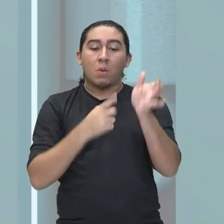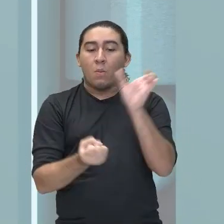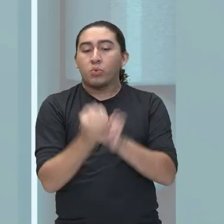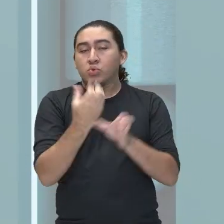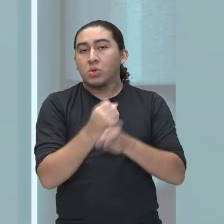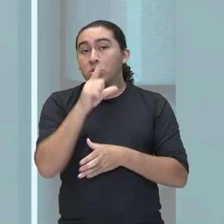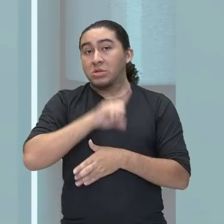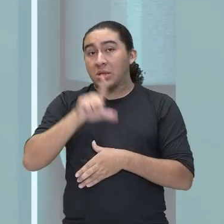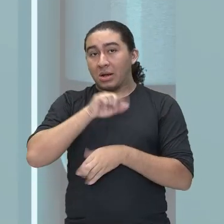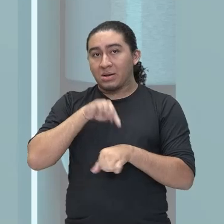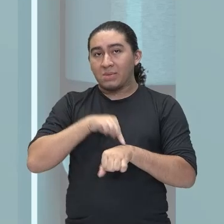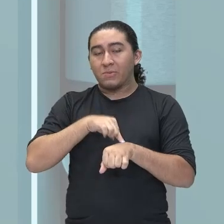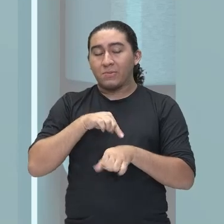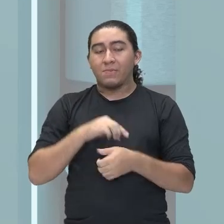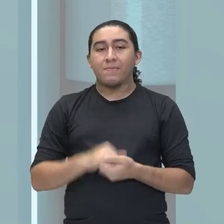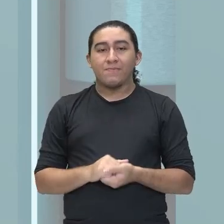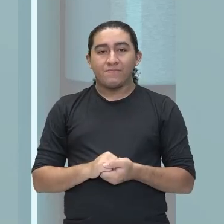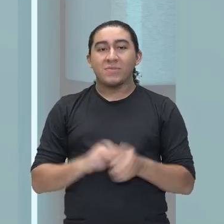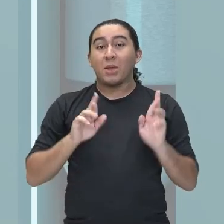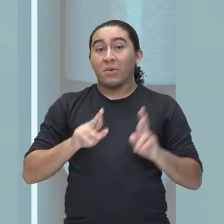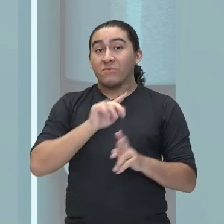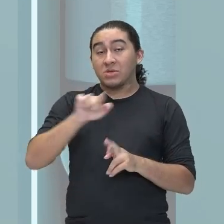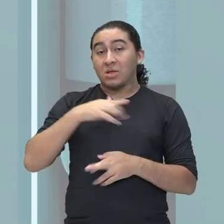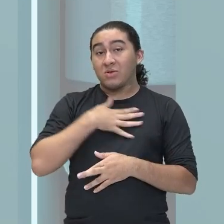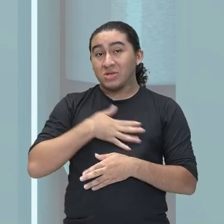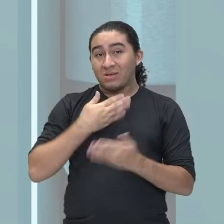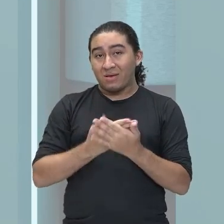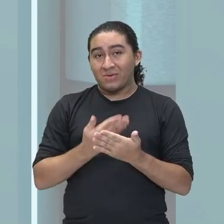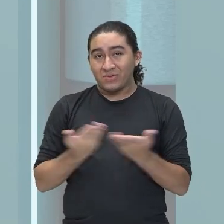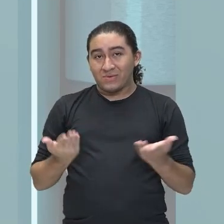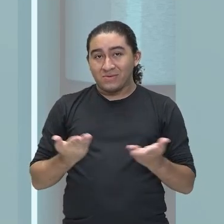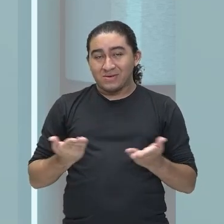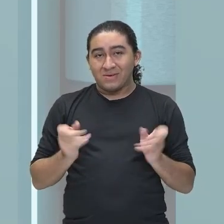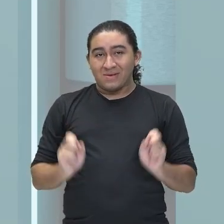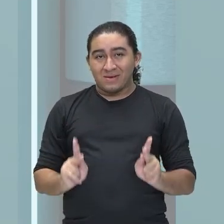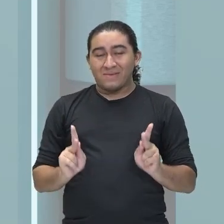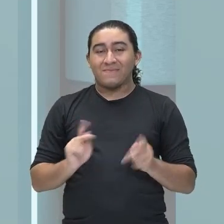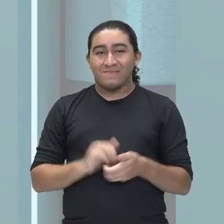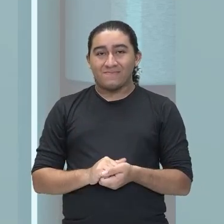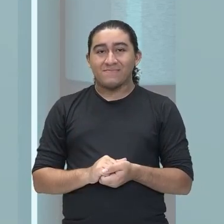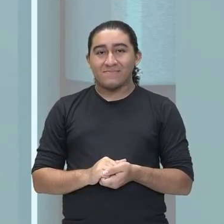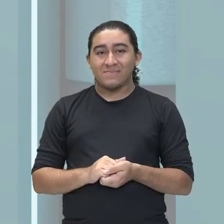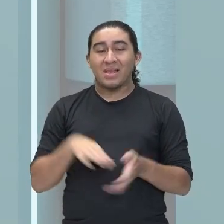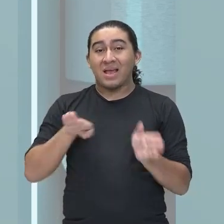do momento. Espero que vocês tenham gostado da nossa aula de hoje